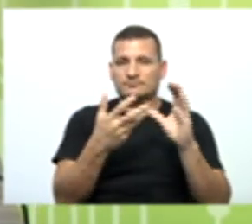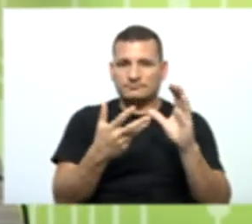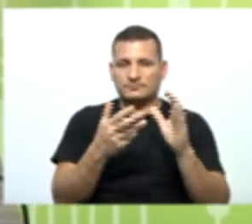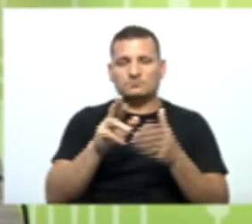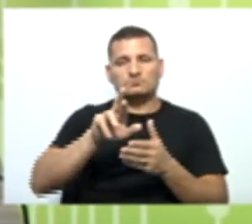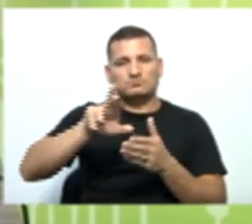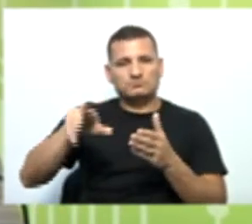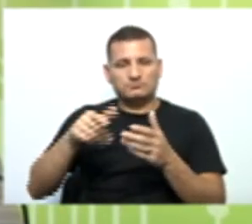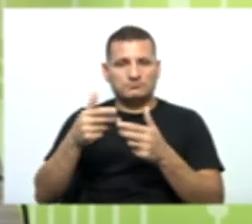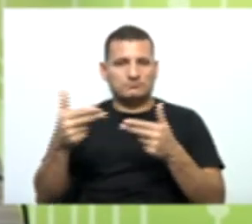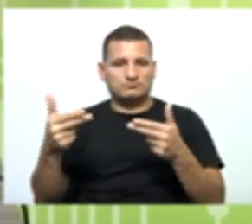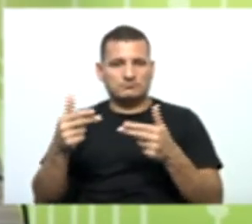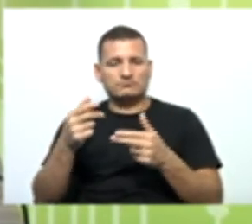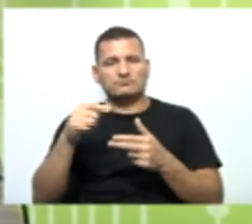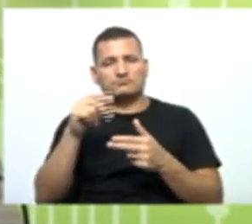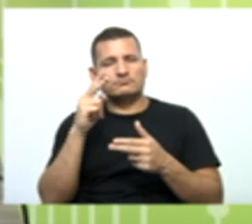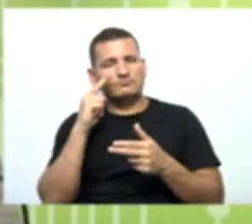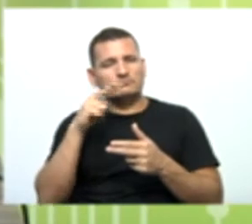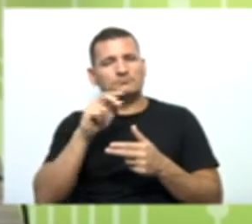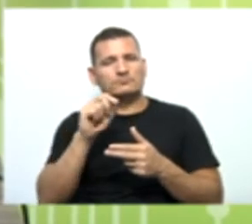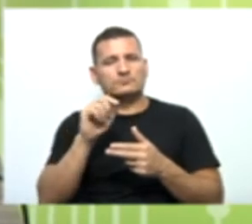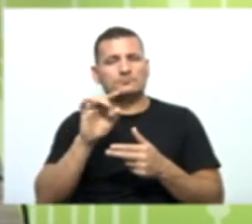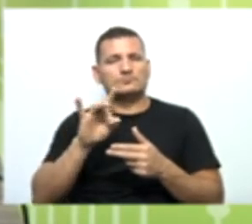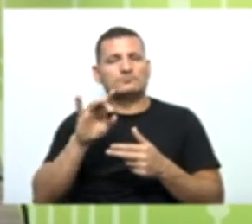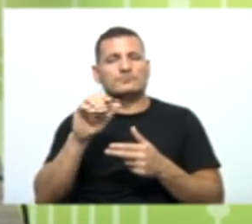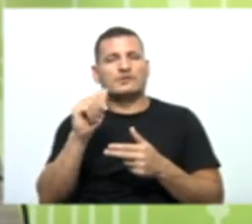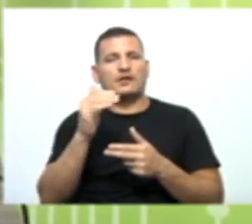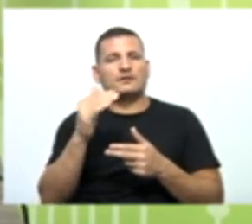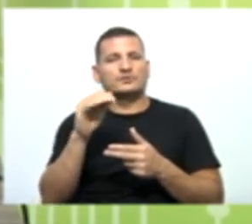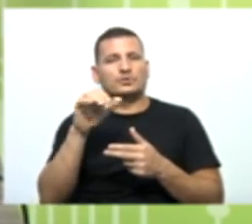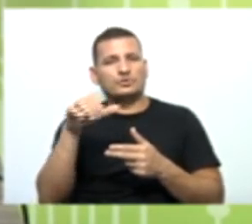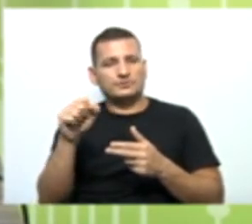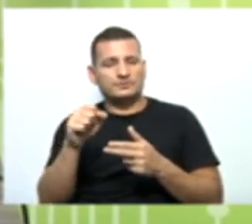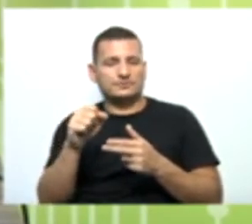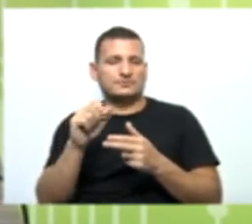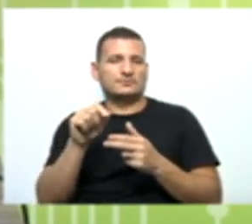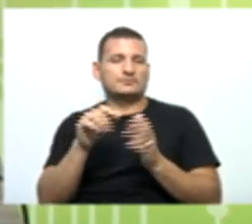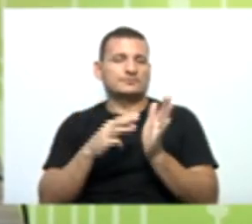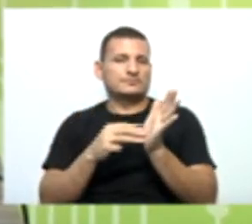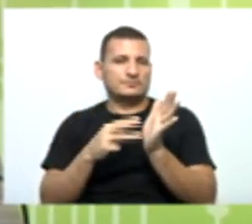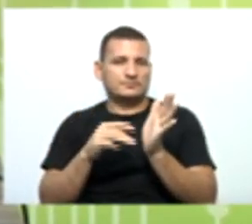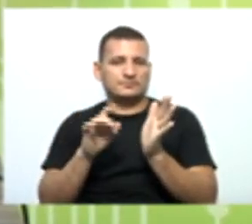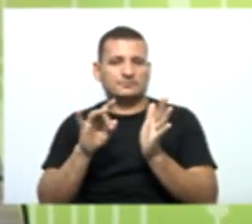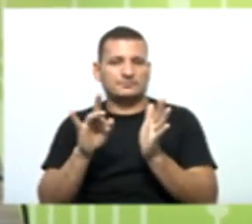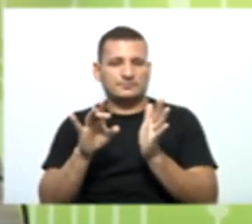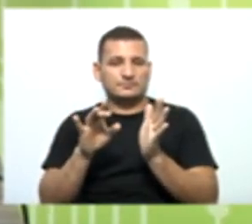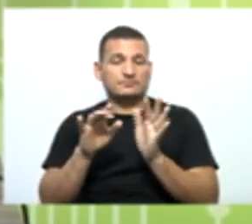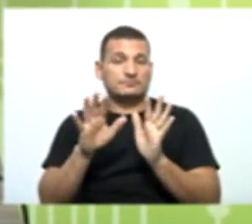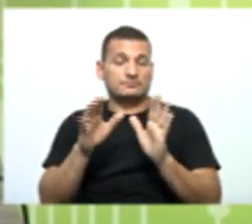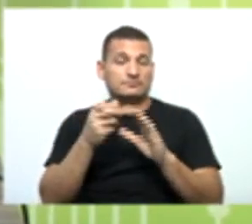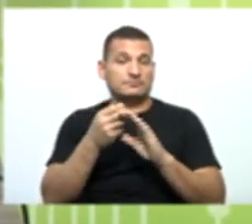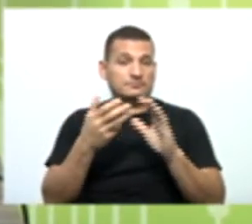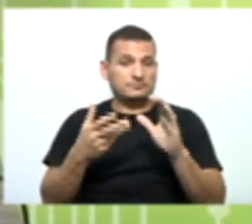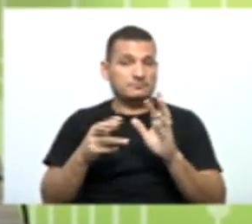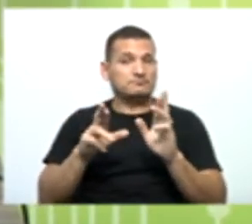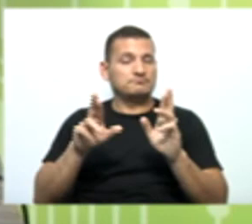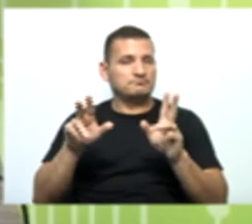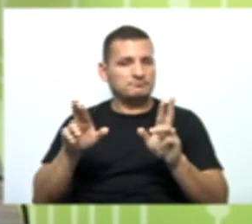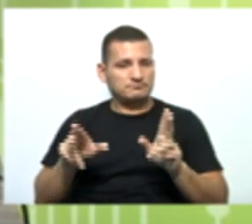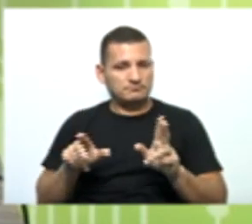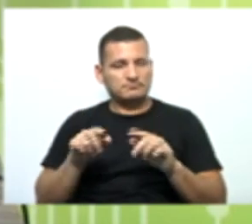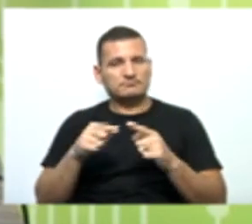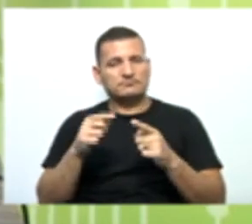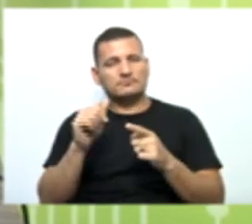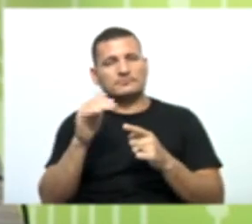O que vocês podem ver lá que repetiu são apenas as ações, ok? Apesar das características serem diferentes,